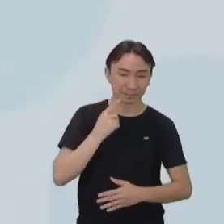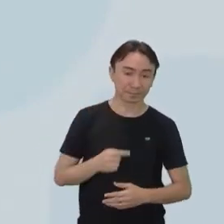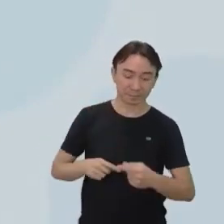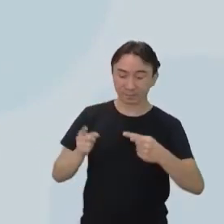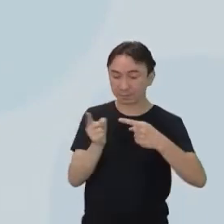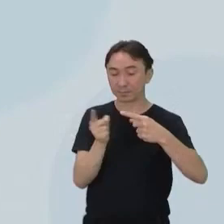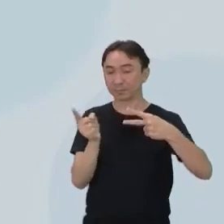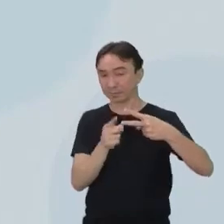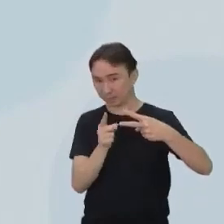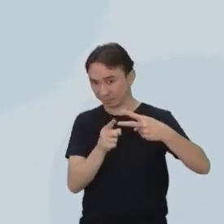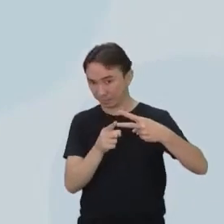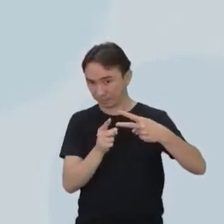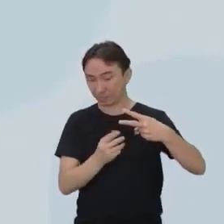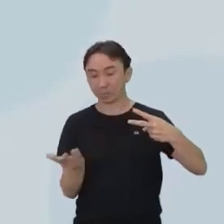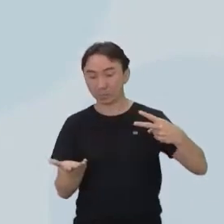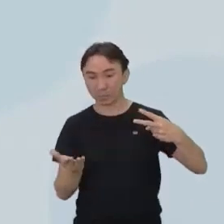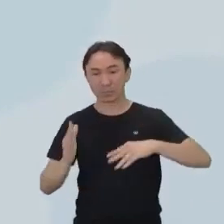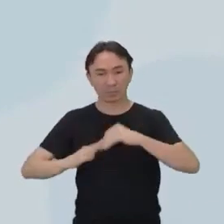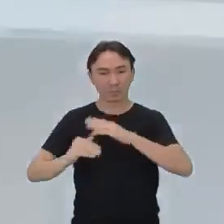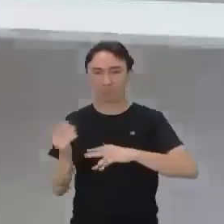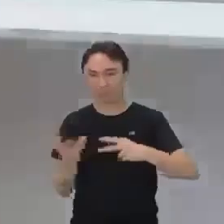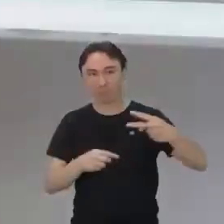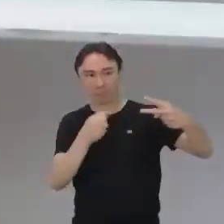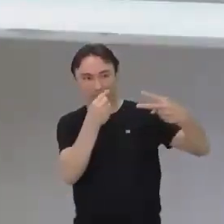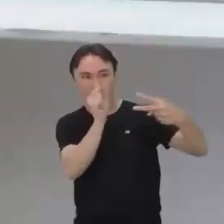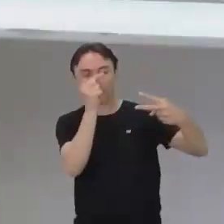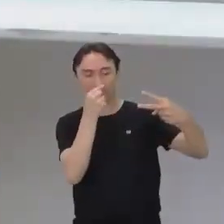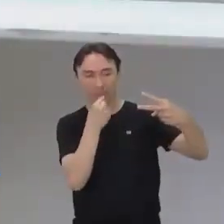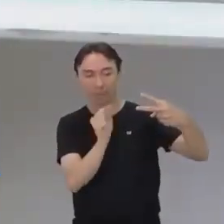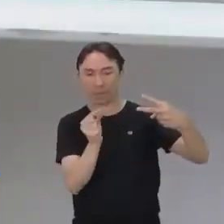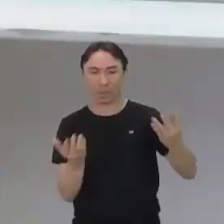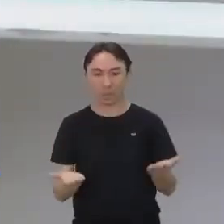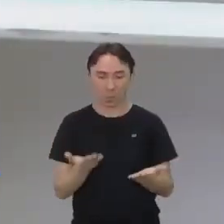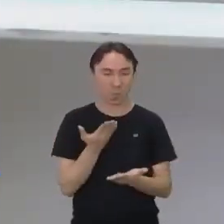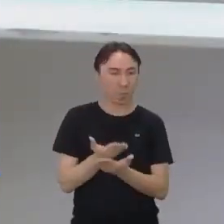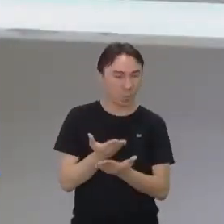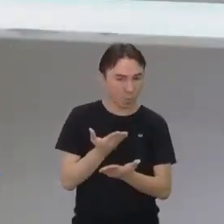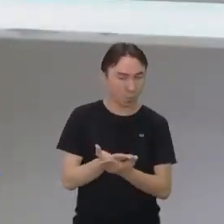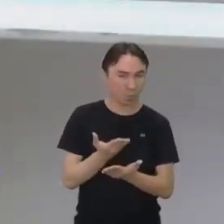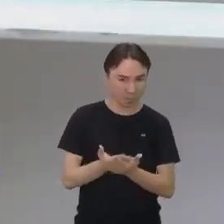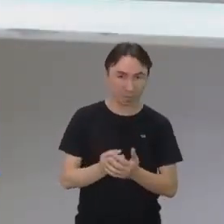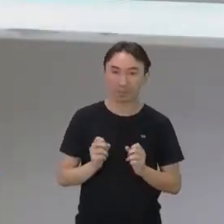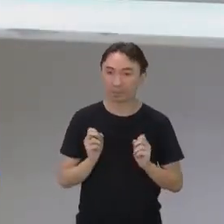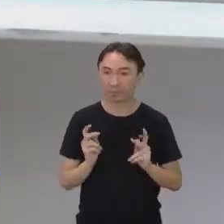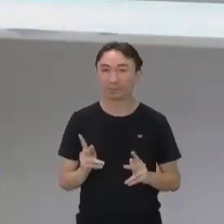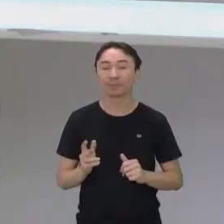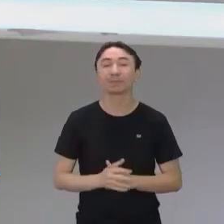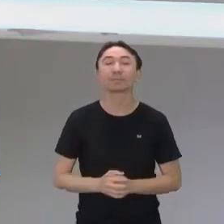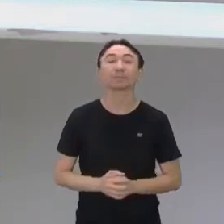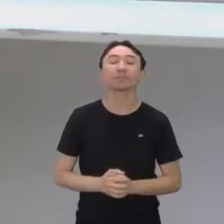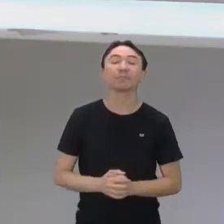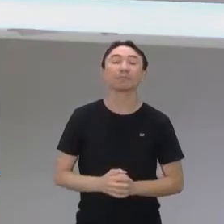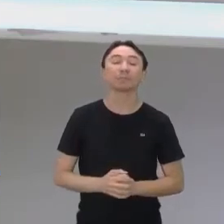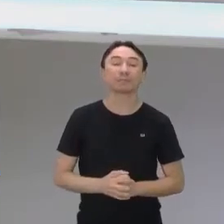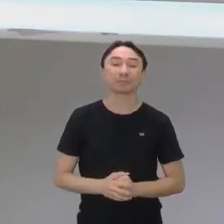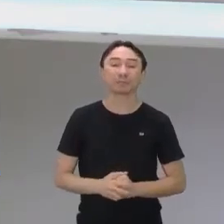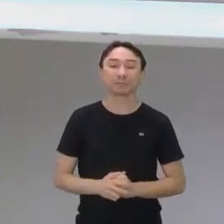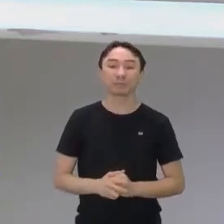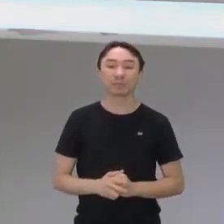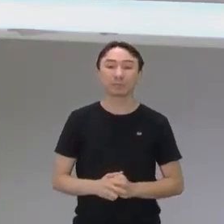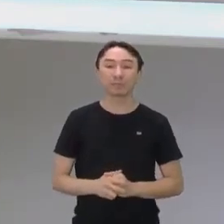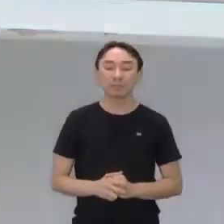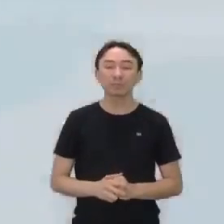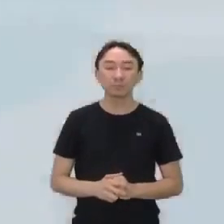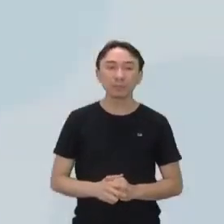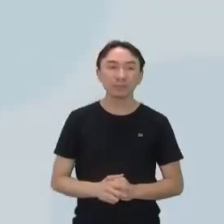duas habilidades que a nossa aula de hoje pretende estar contemplando a você, estudante, em sala de aula. Os